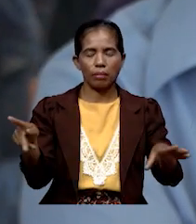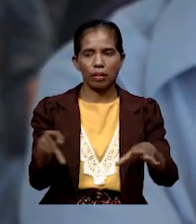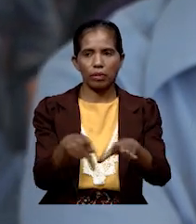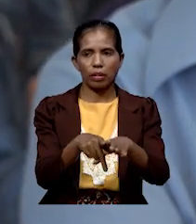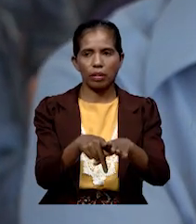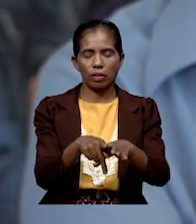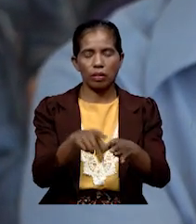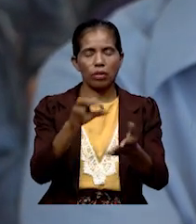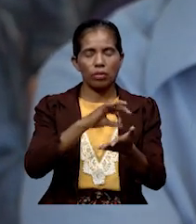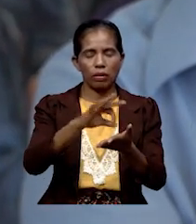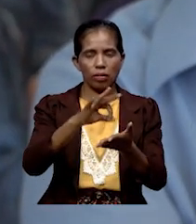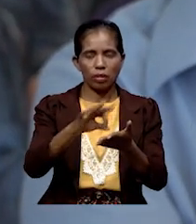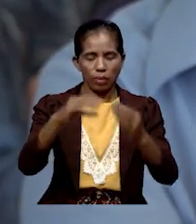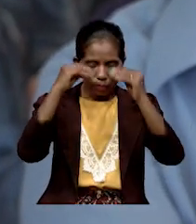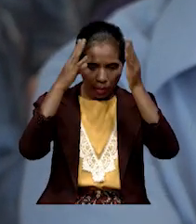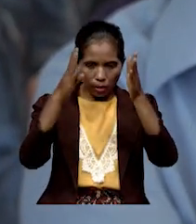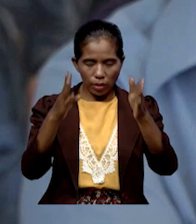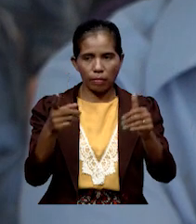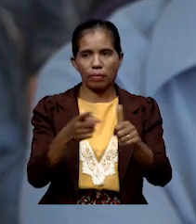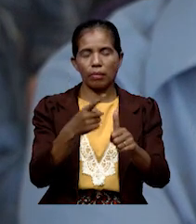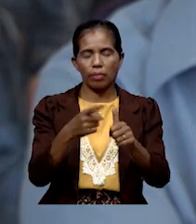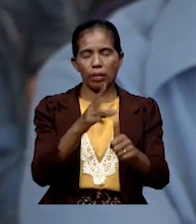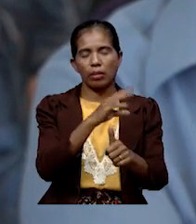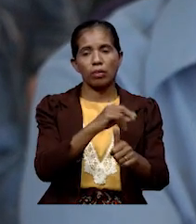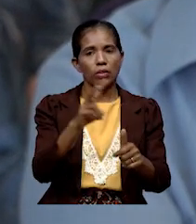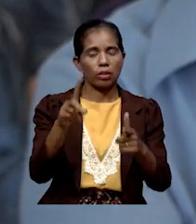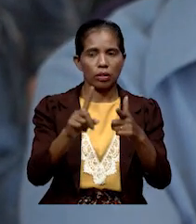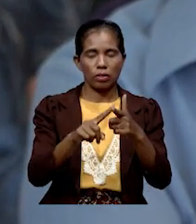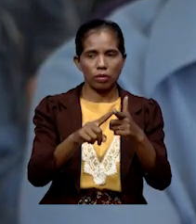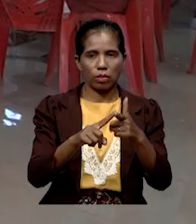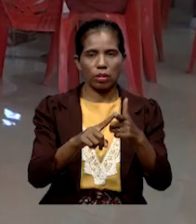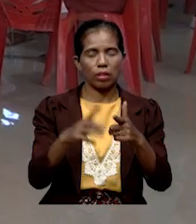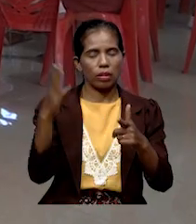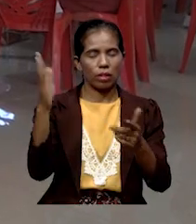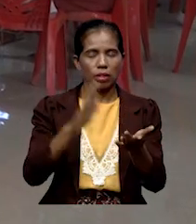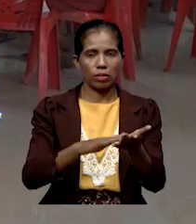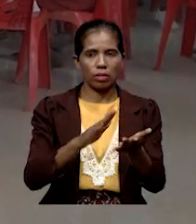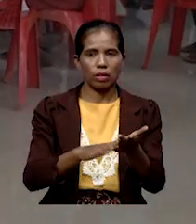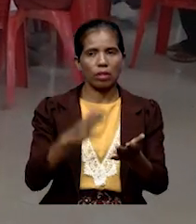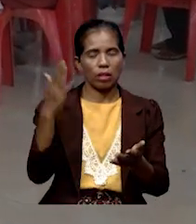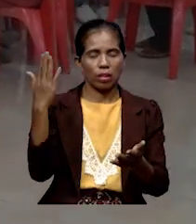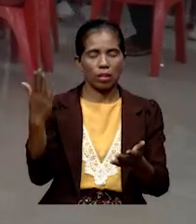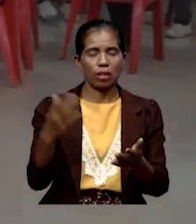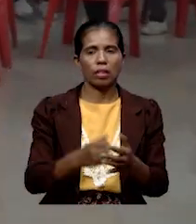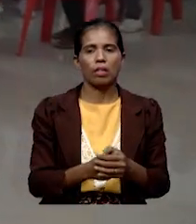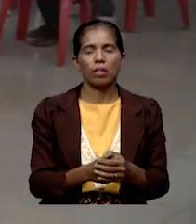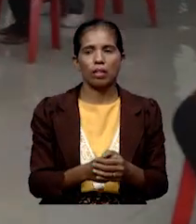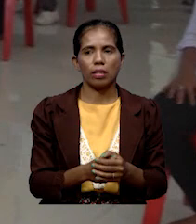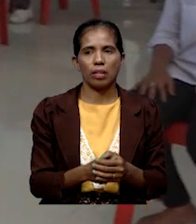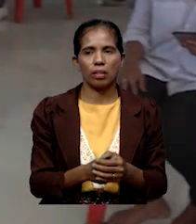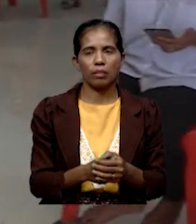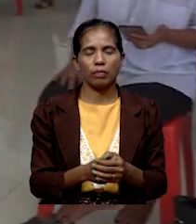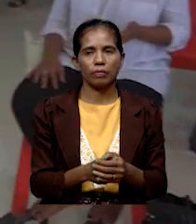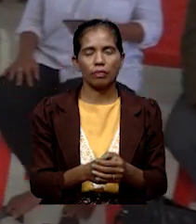e a formação ba professor, primeiro no segundo ciclo, ensino básico e a salão ensino secundário geral, Seram